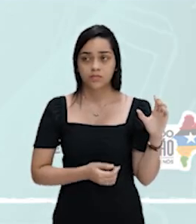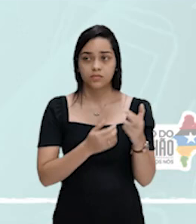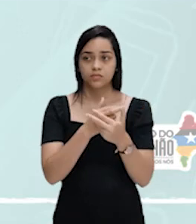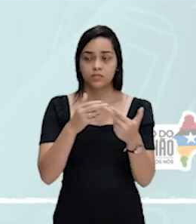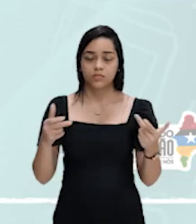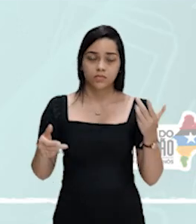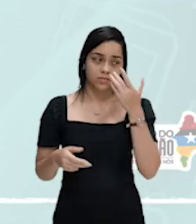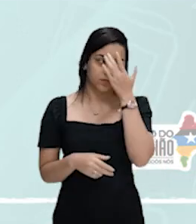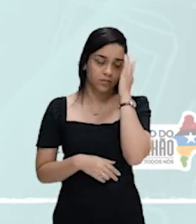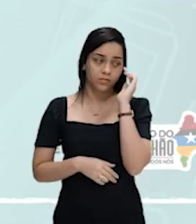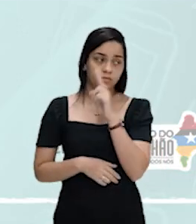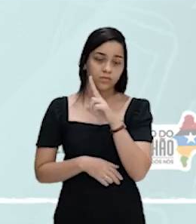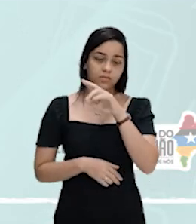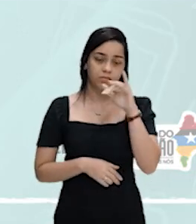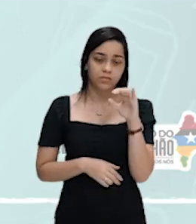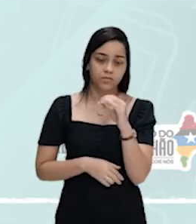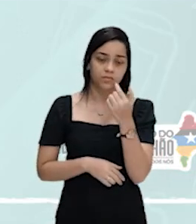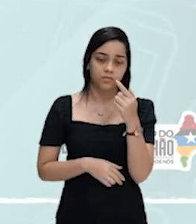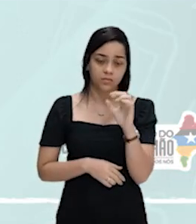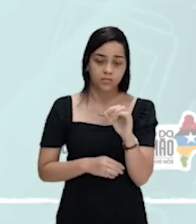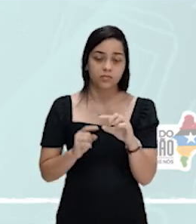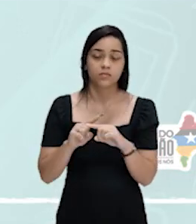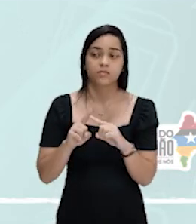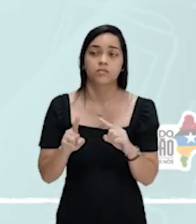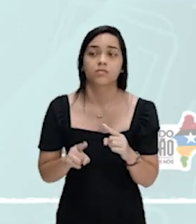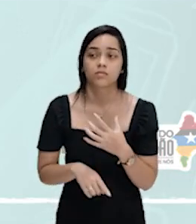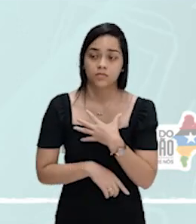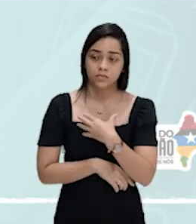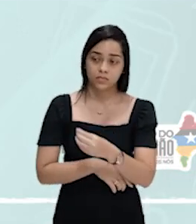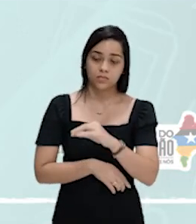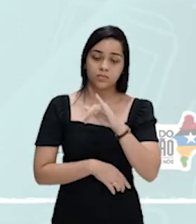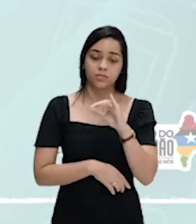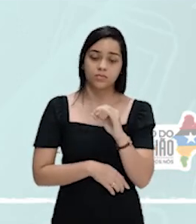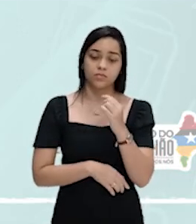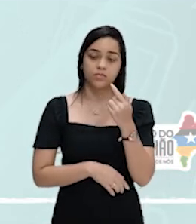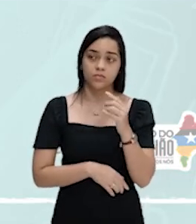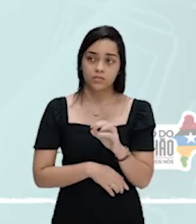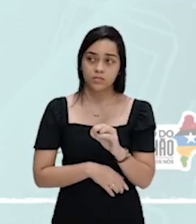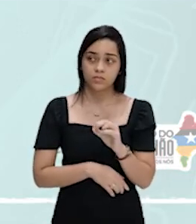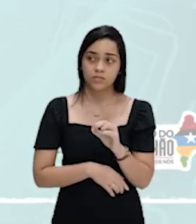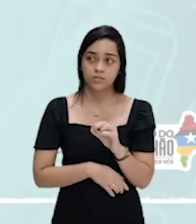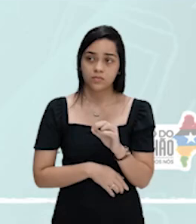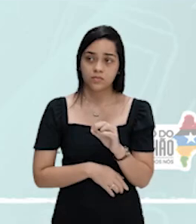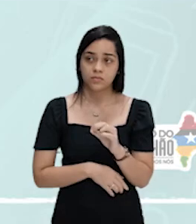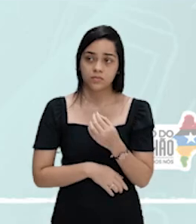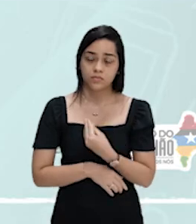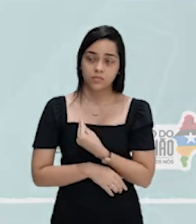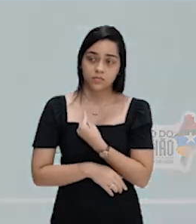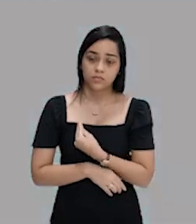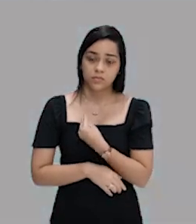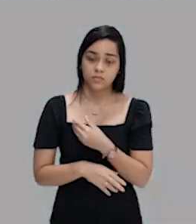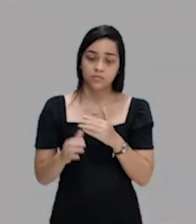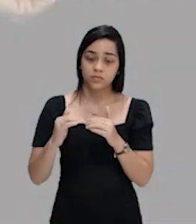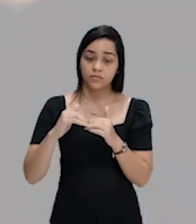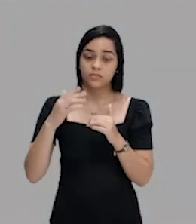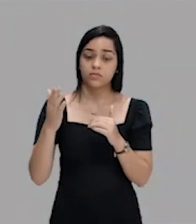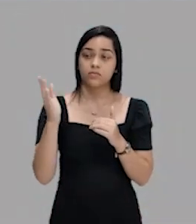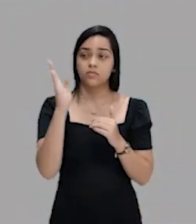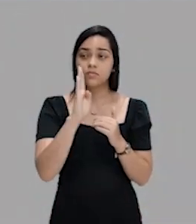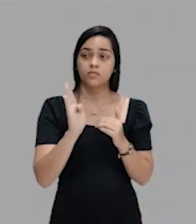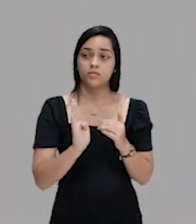várias pessoas chamadas João só que o filho do João que vive no exterior